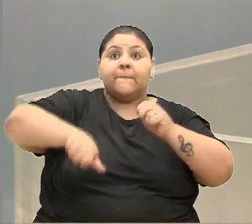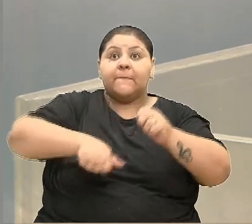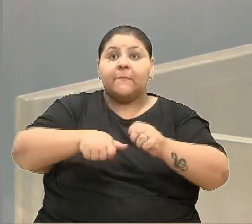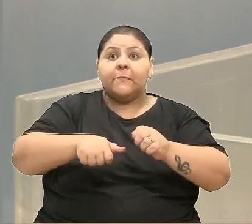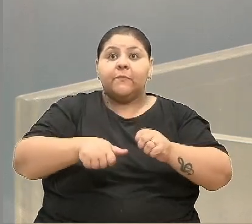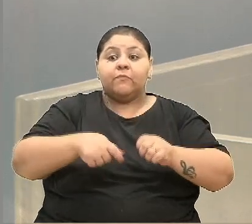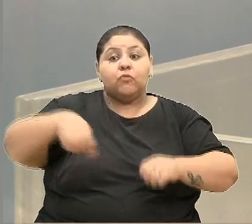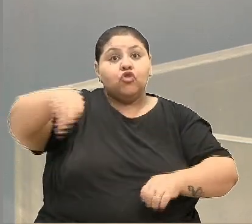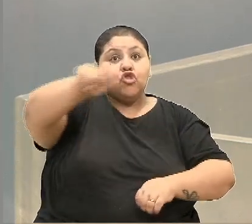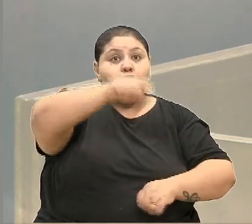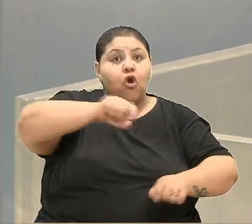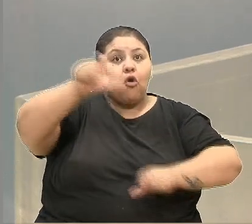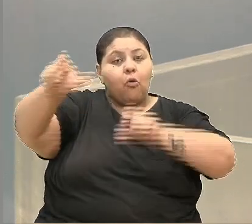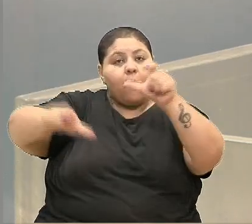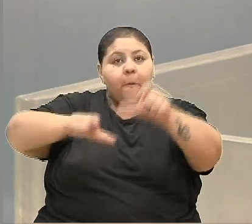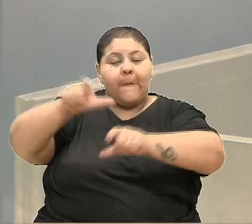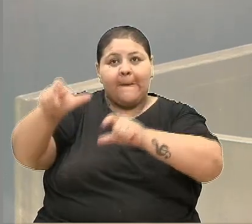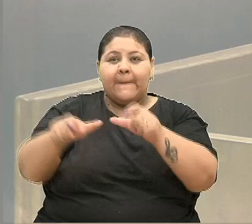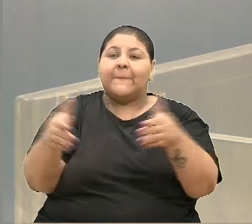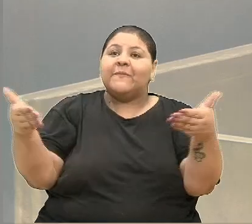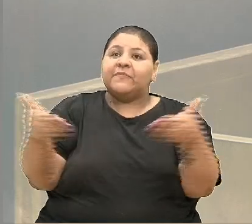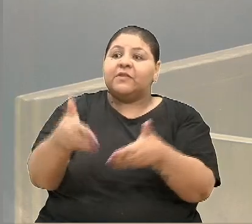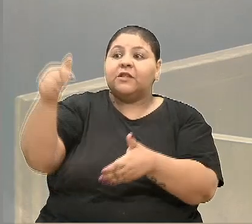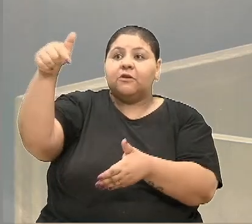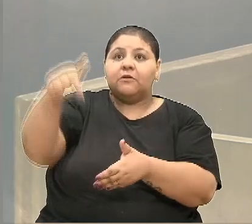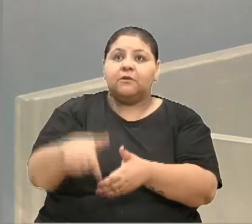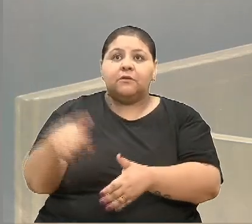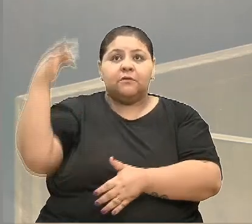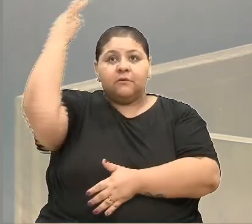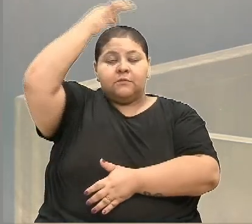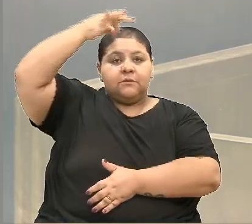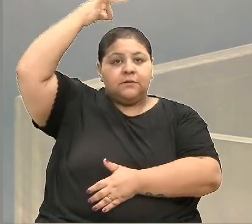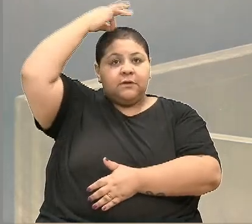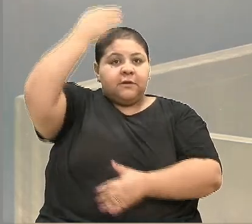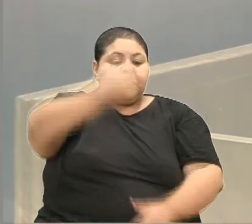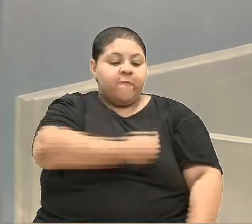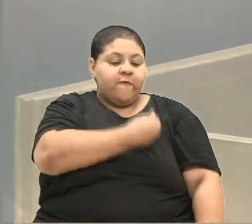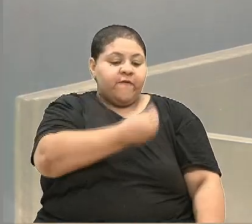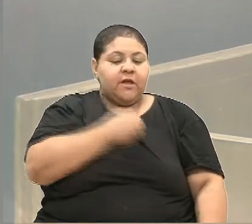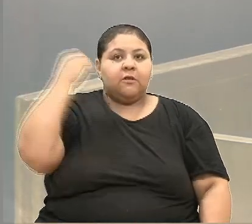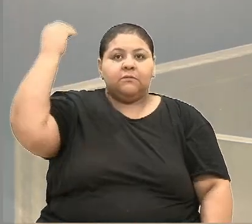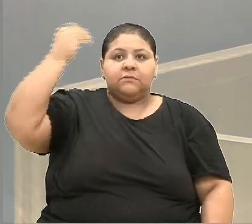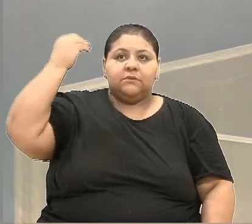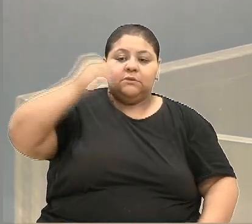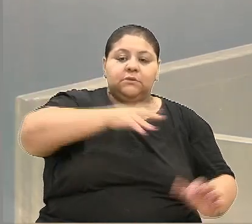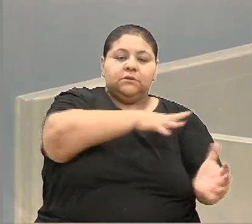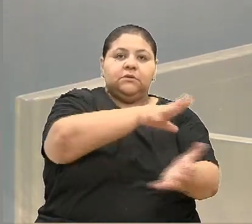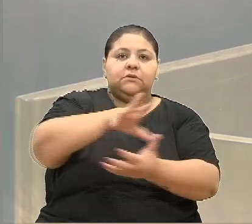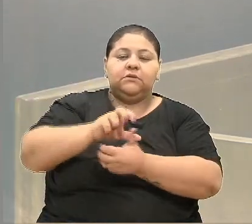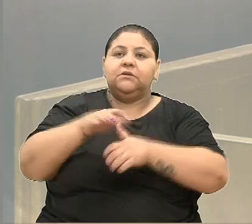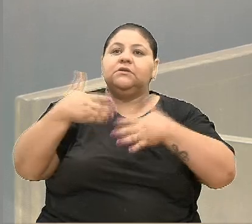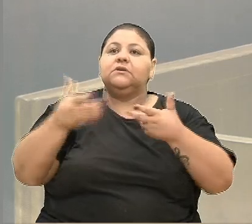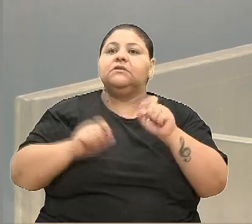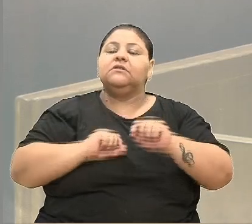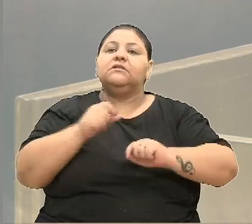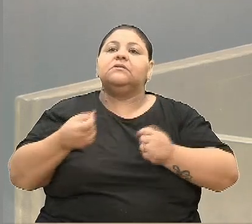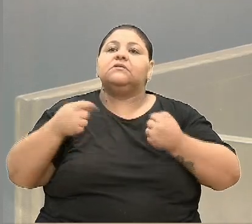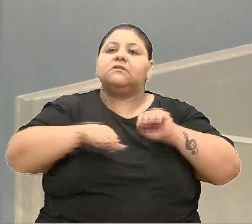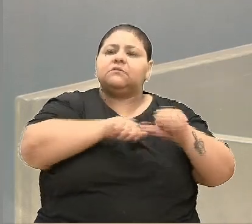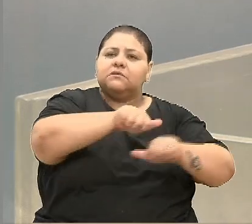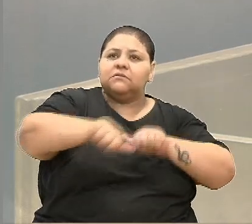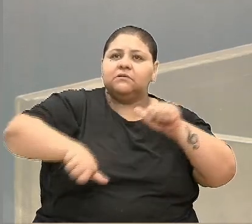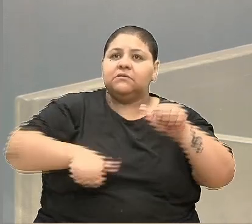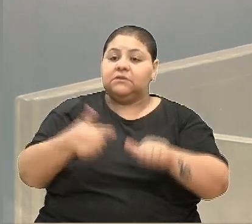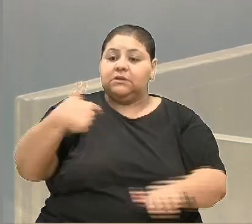nós, seres humanos que estamos aqui em espírito, vivendo uma experiência aqui no planeta Terra. Então, o que eu preciso modificar